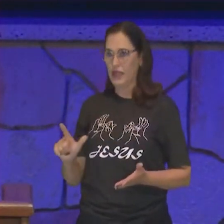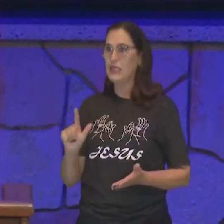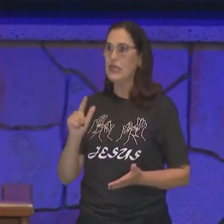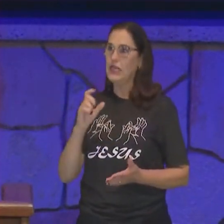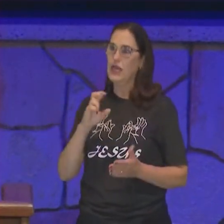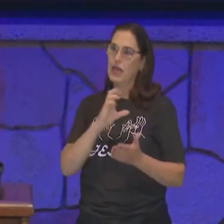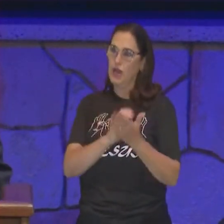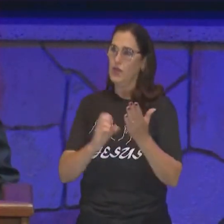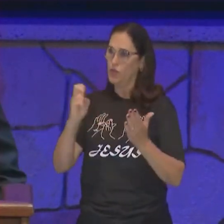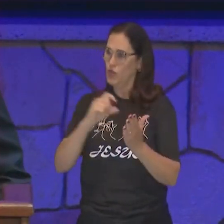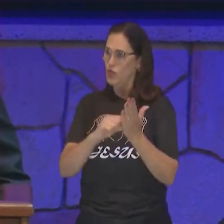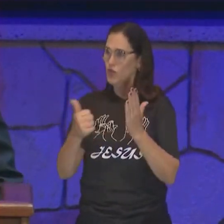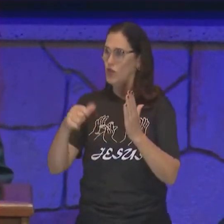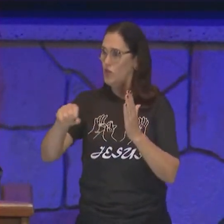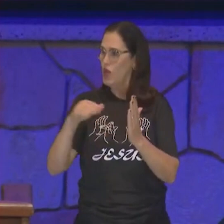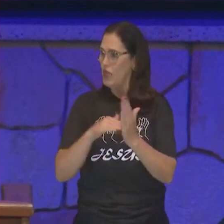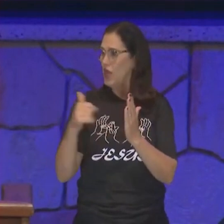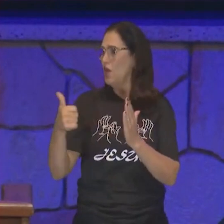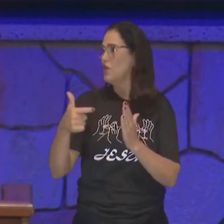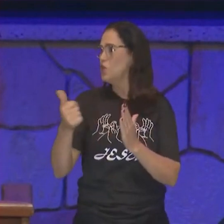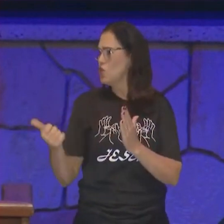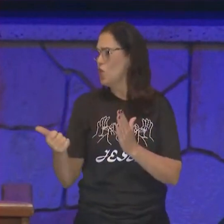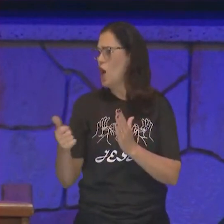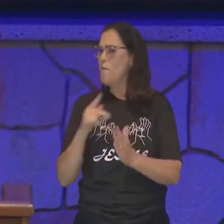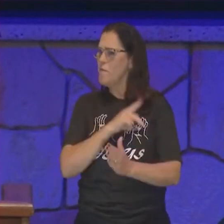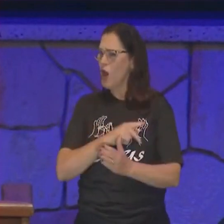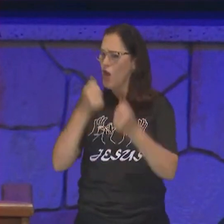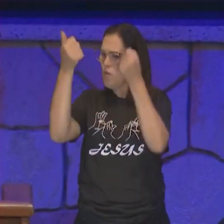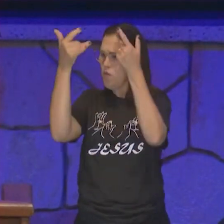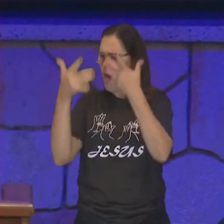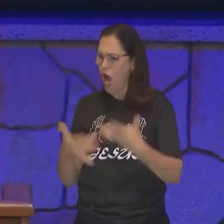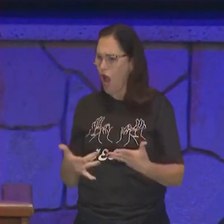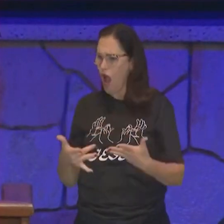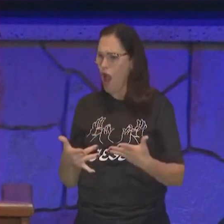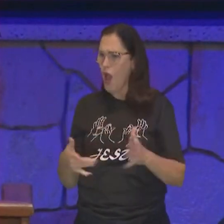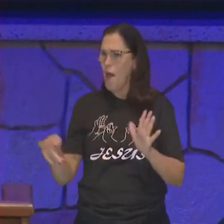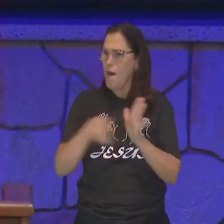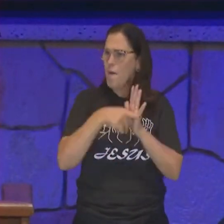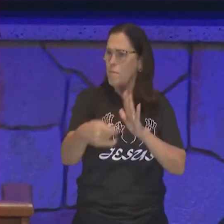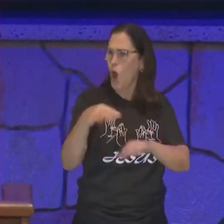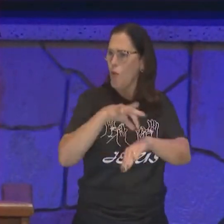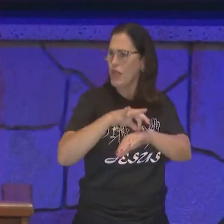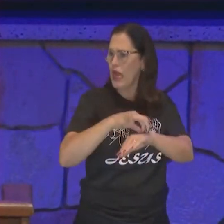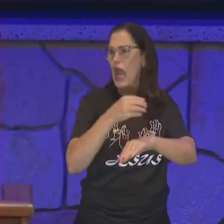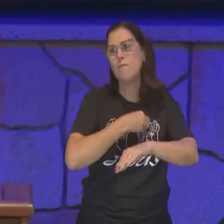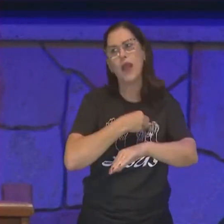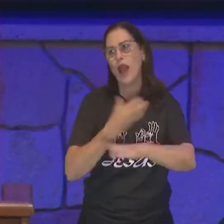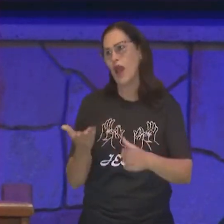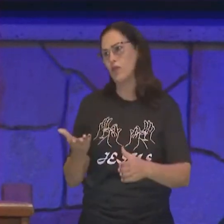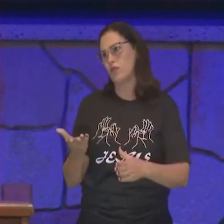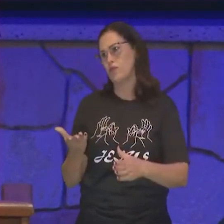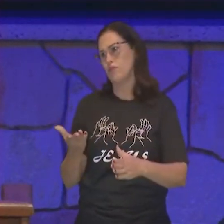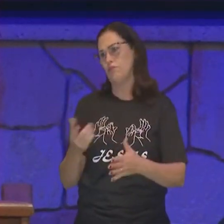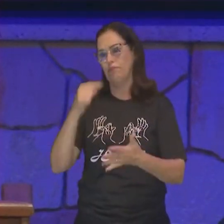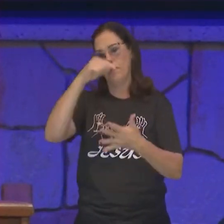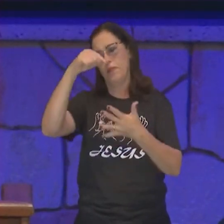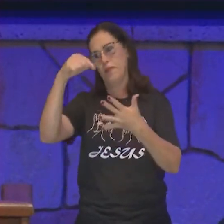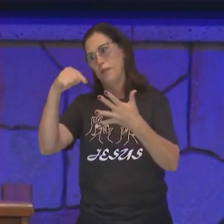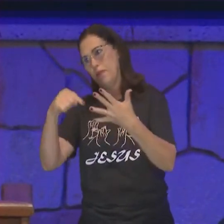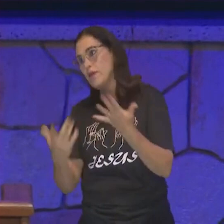Gálatas 5:19 e 21, Paulo descreve quais são os frutos da carne, ou seja,